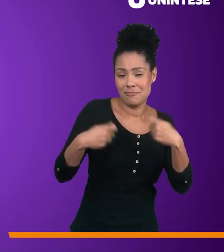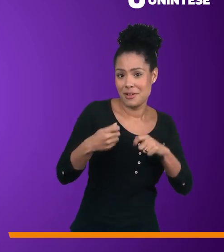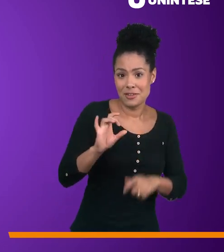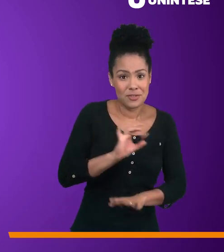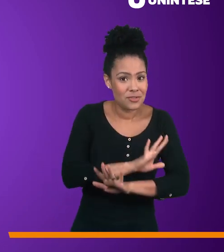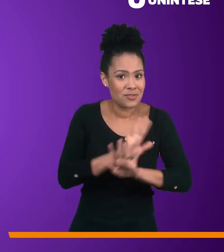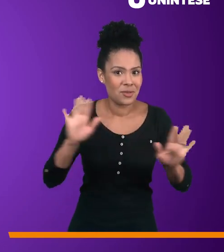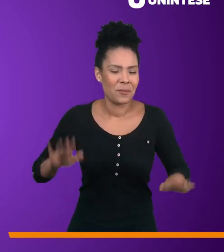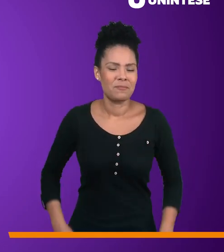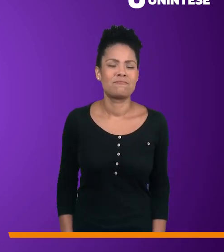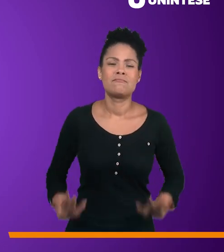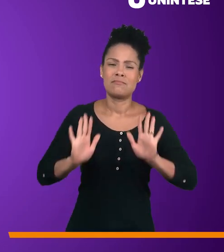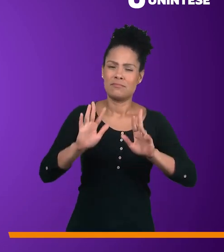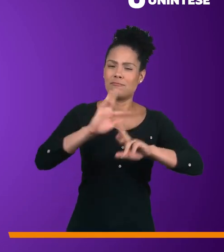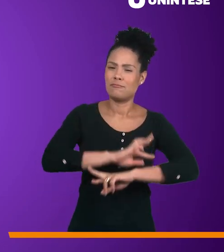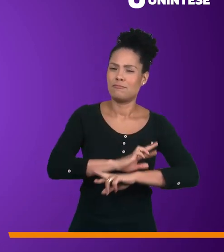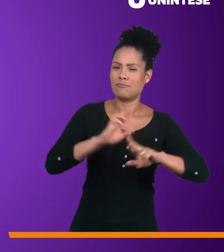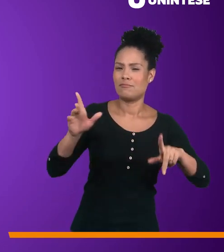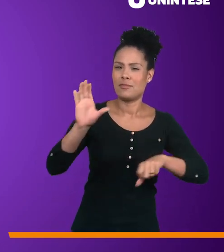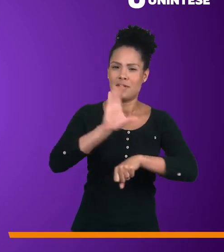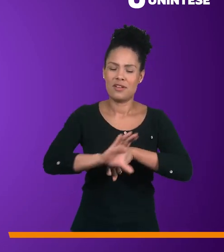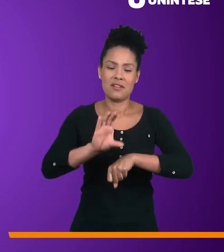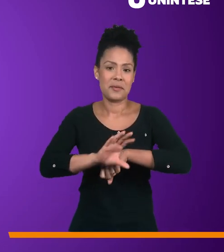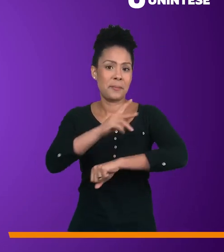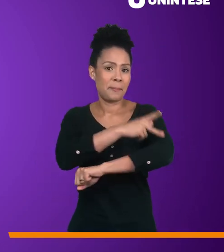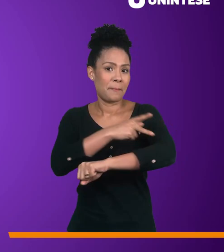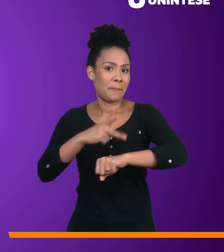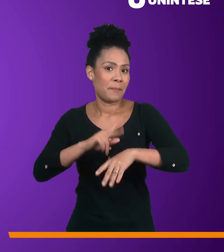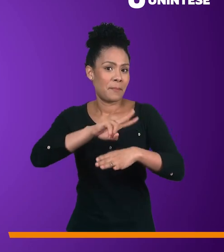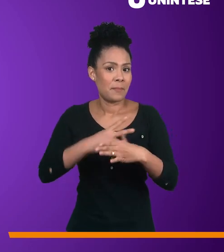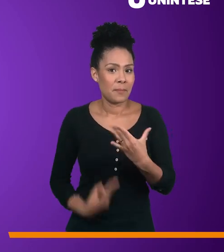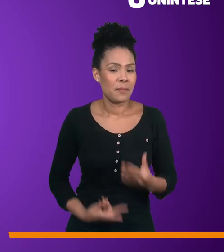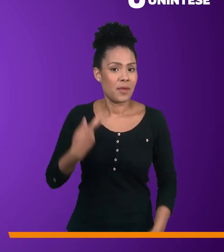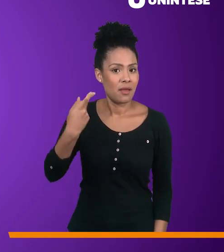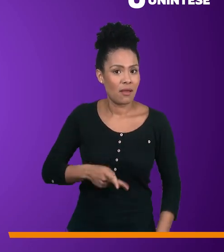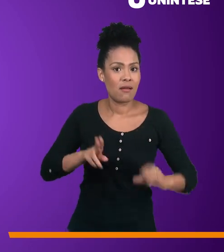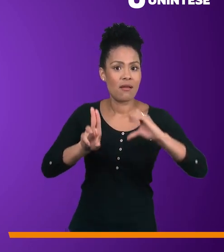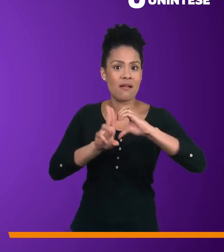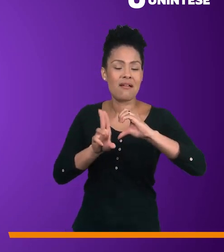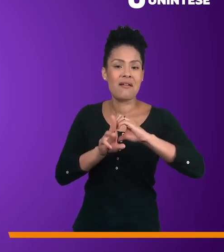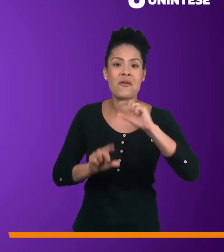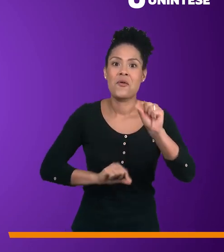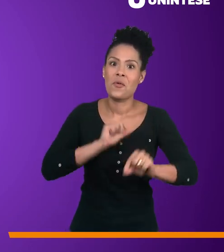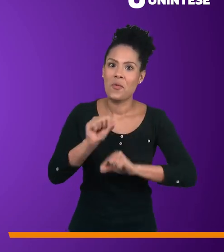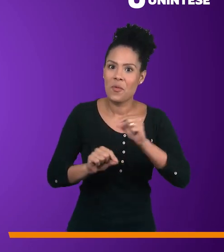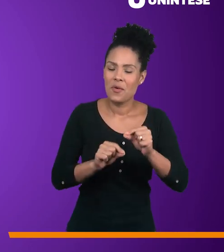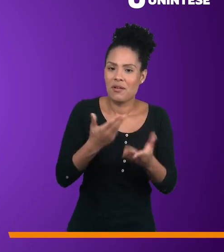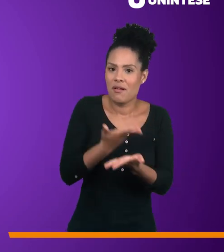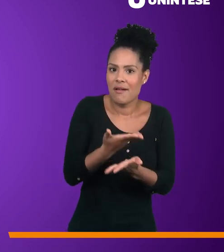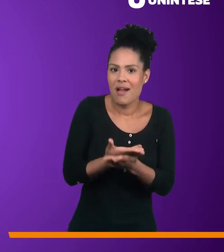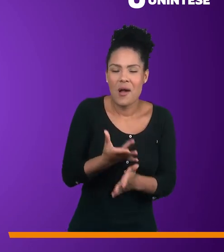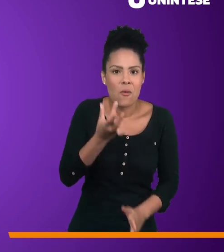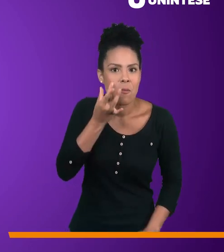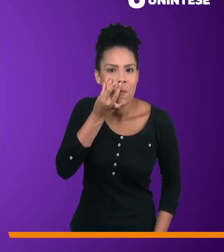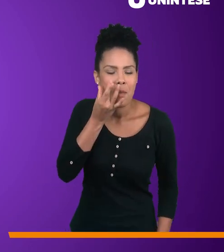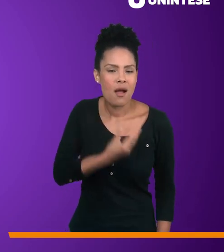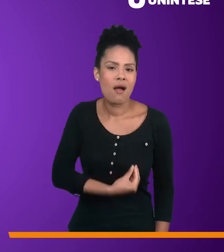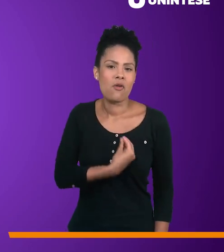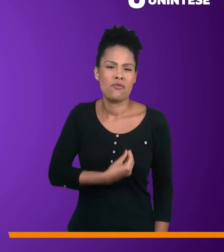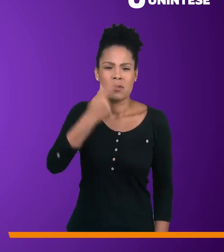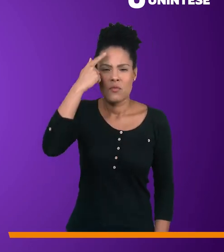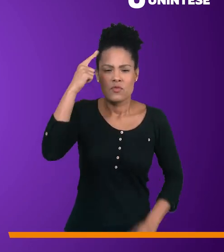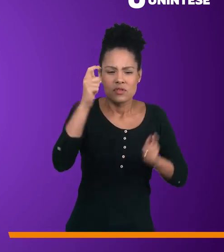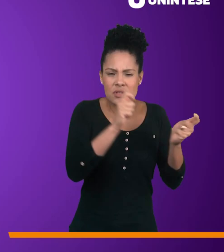internet. No entanto, um diferencial de quem faz a graduação em pedagogia na Uníndese está nas aulas ao vivo, que